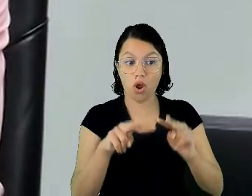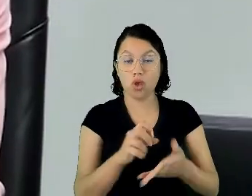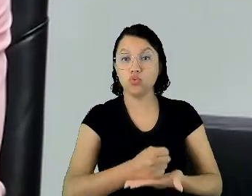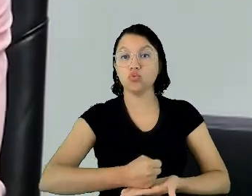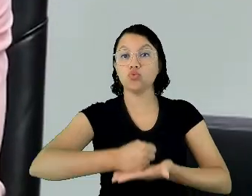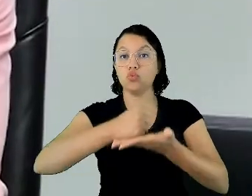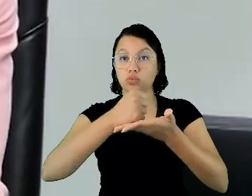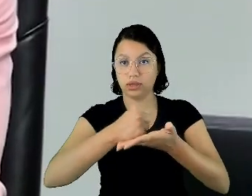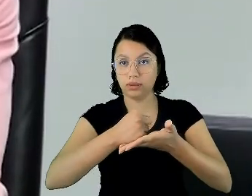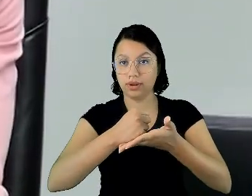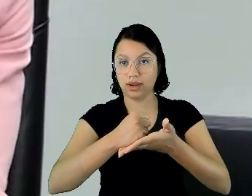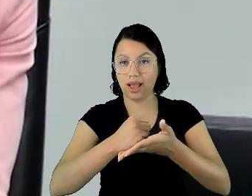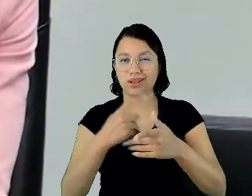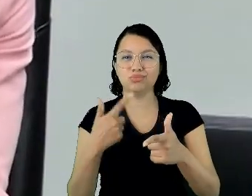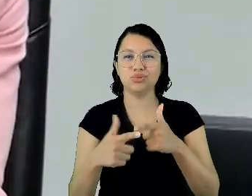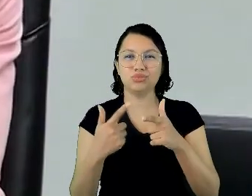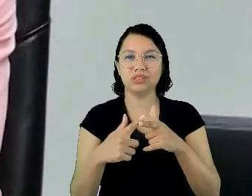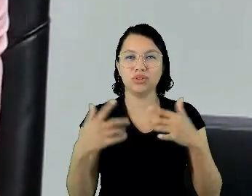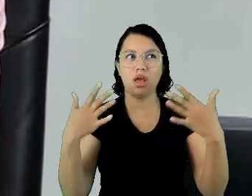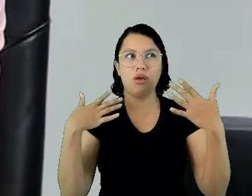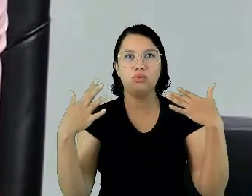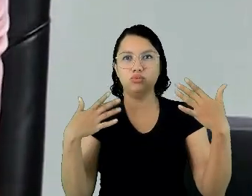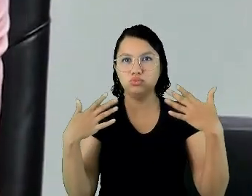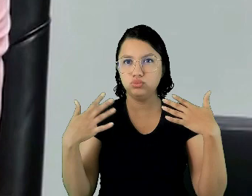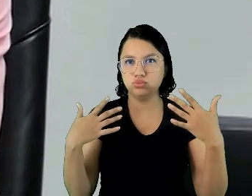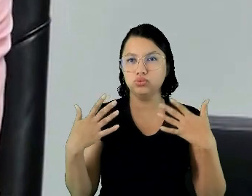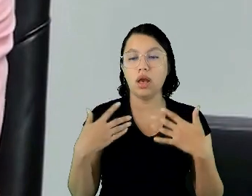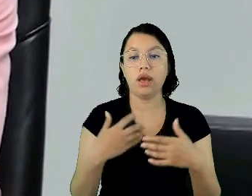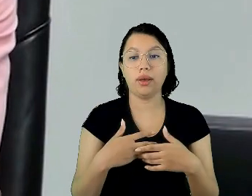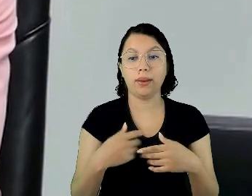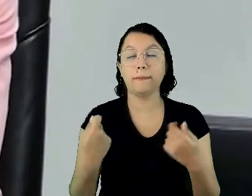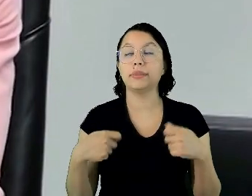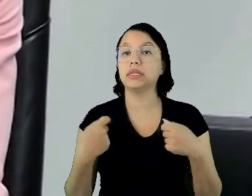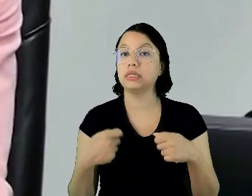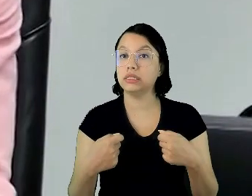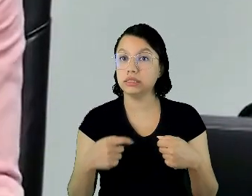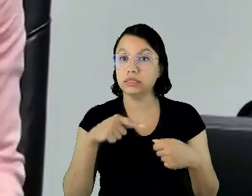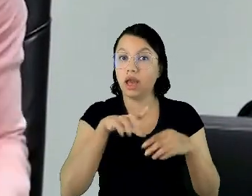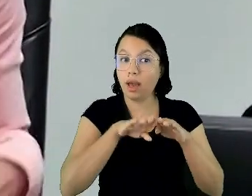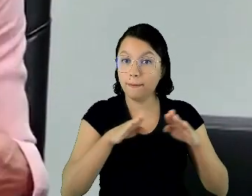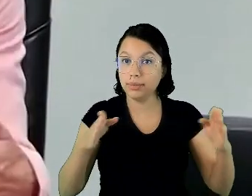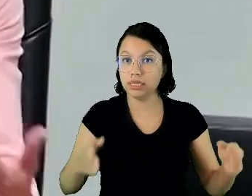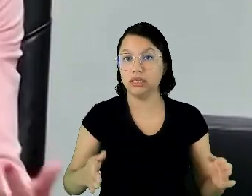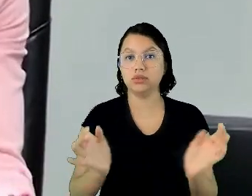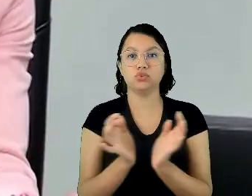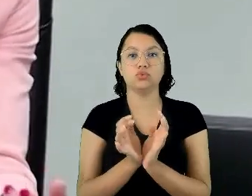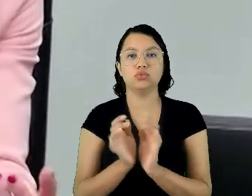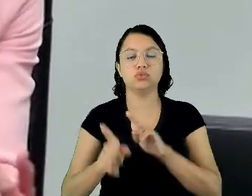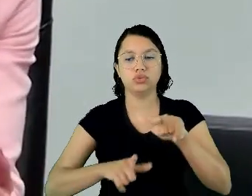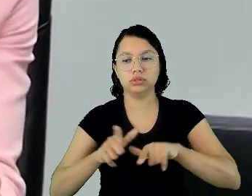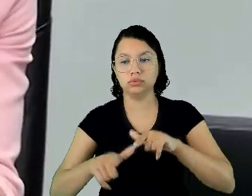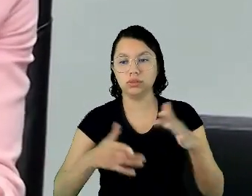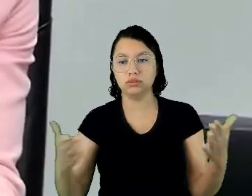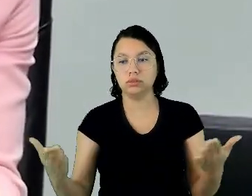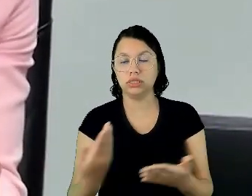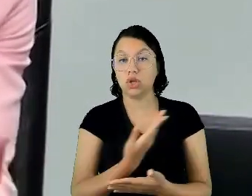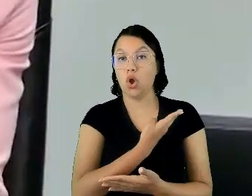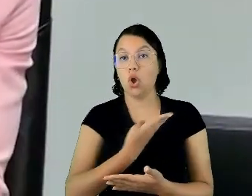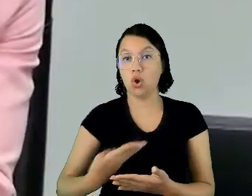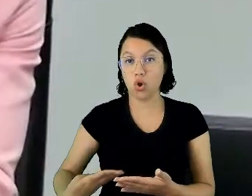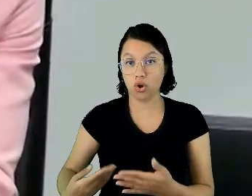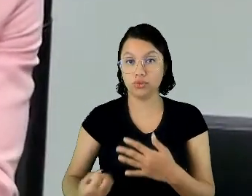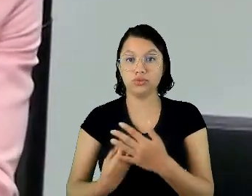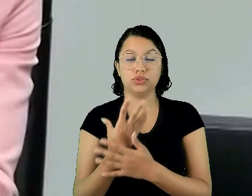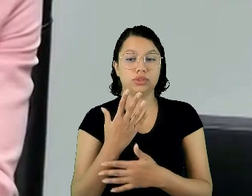e isso tem que estar na mesa do grupo de trabalho, dessa governança que se estabelecer, enfim, uma pauta para